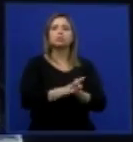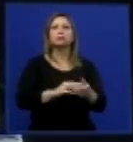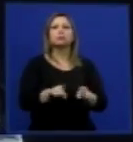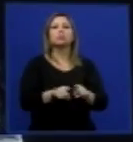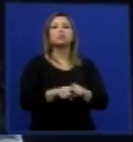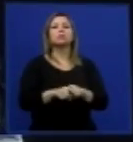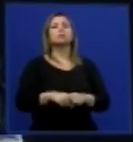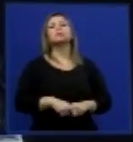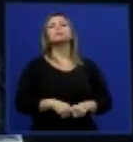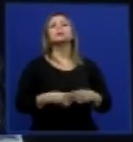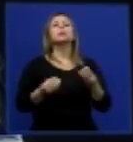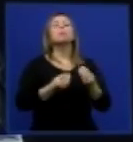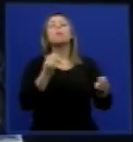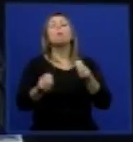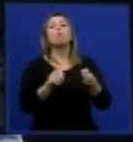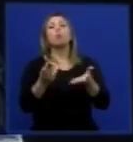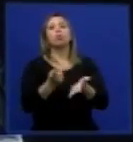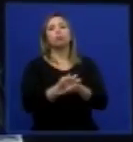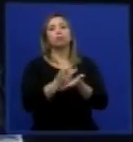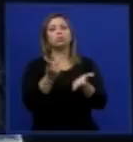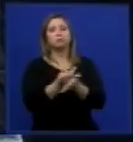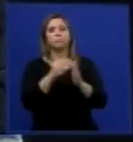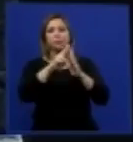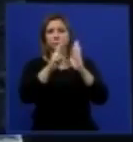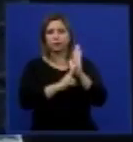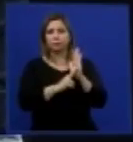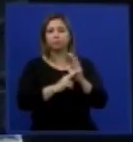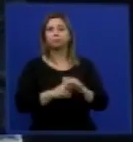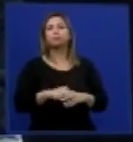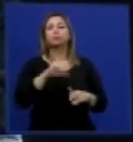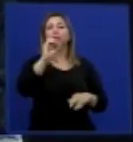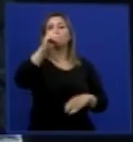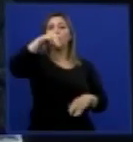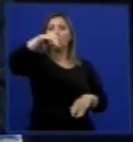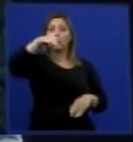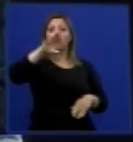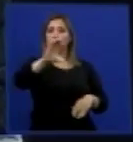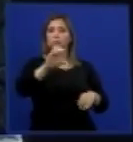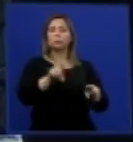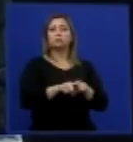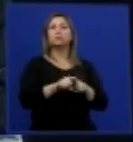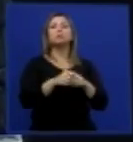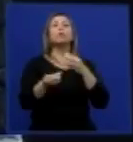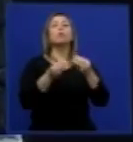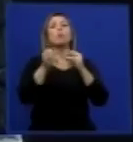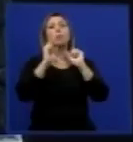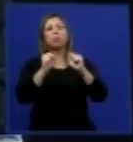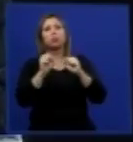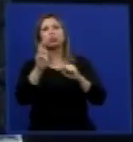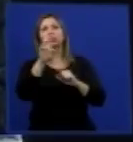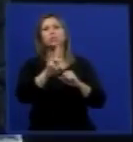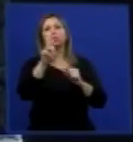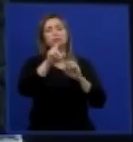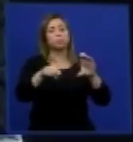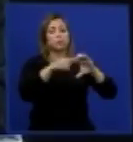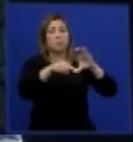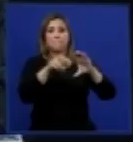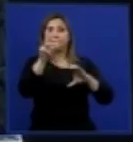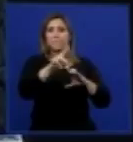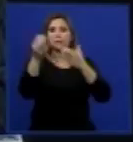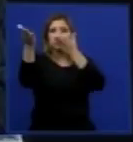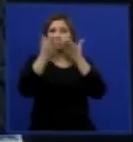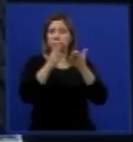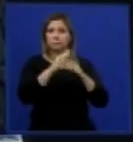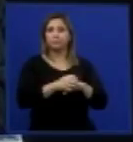cumprindo a norma vigente a decisão da OMC sobre o litígio dos pneus remoldados A